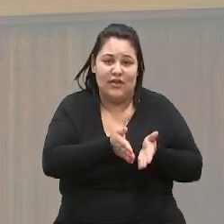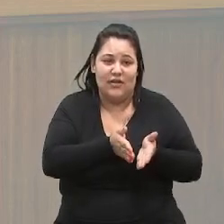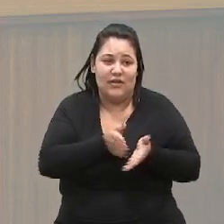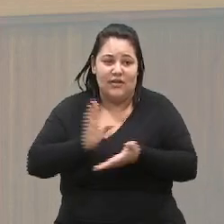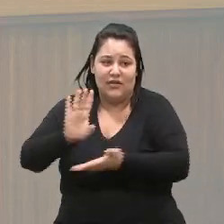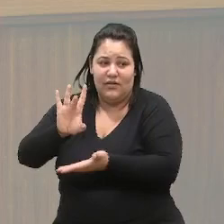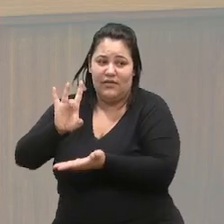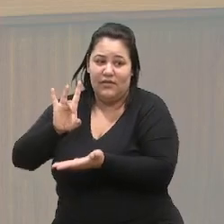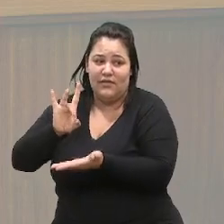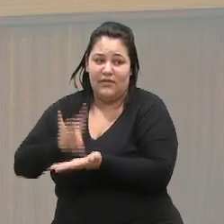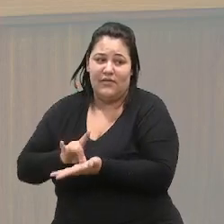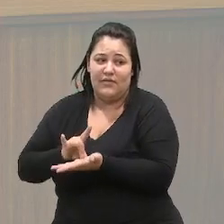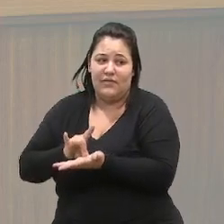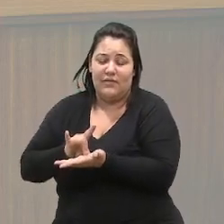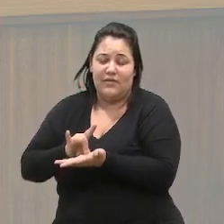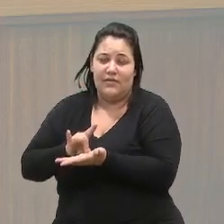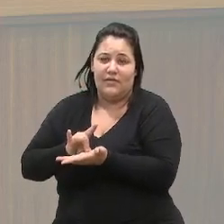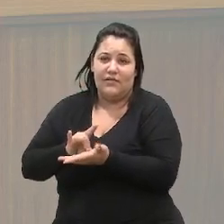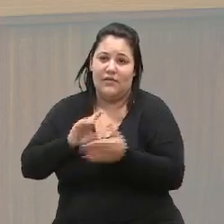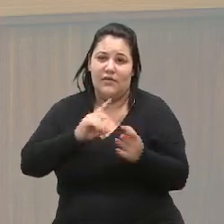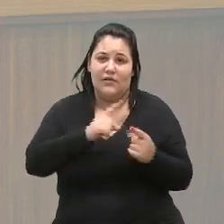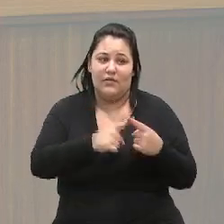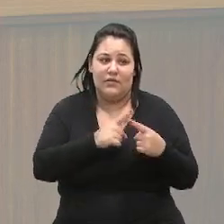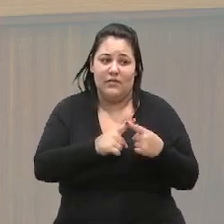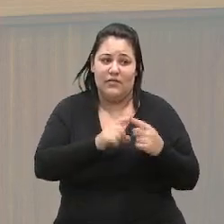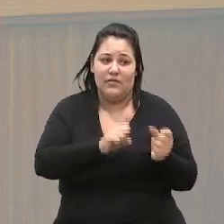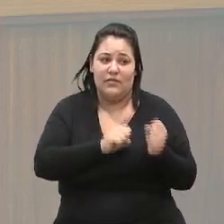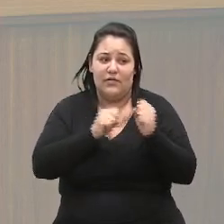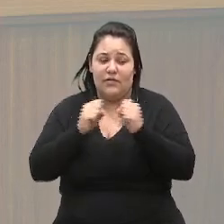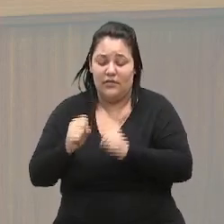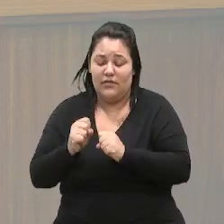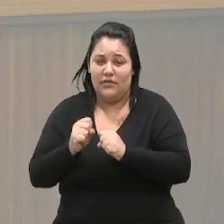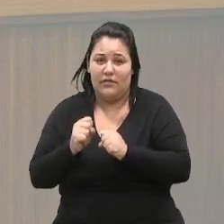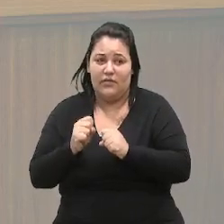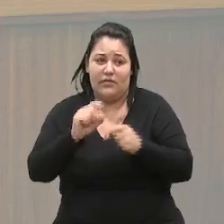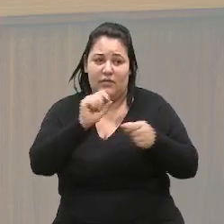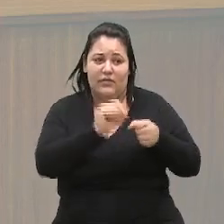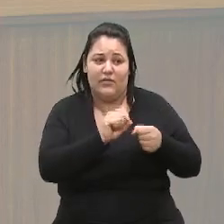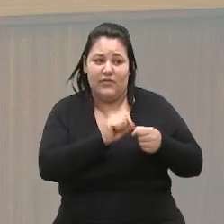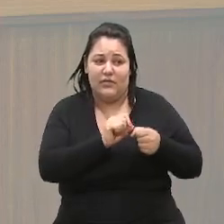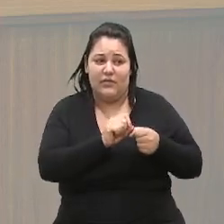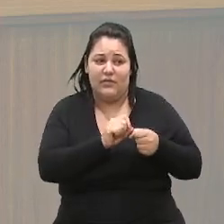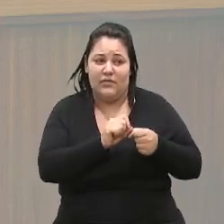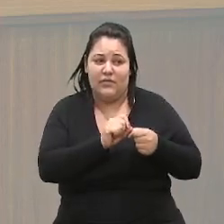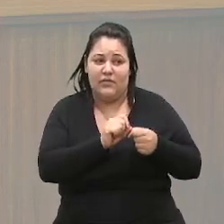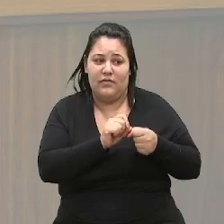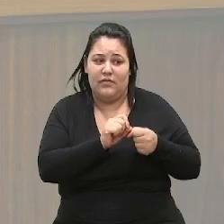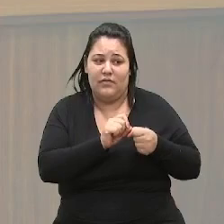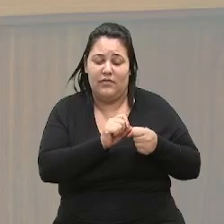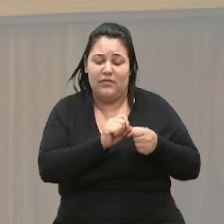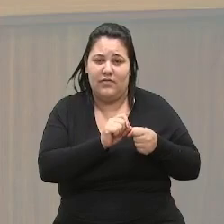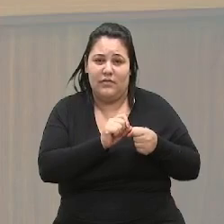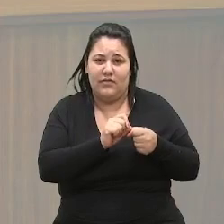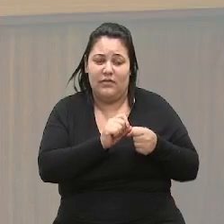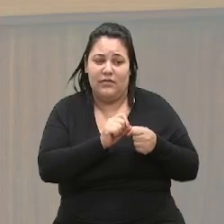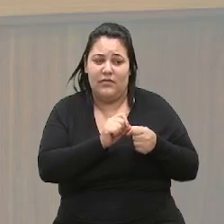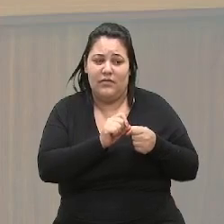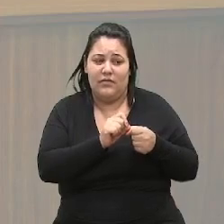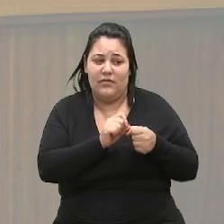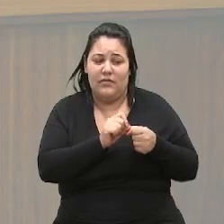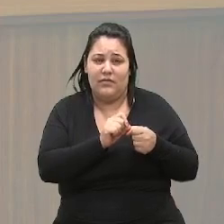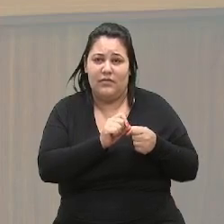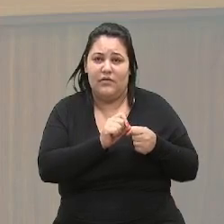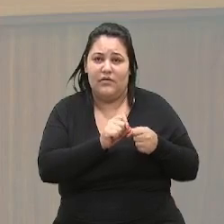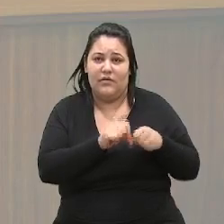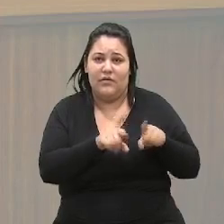que, portanto, já poderia estar sendo feitas as ruas dessas localidades, que já poderia estar sendo feitas